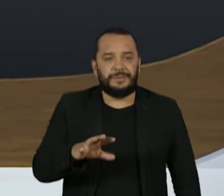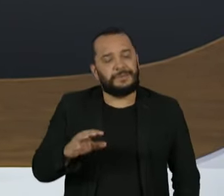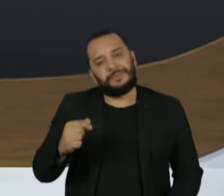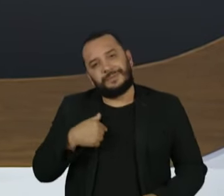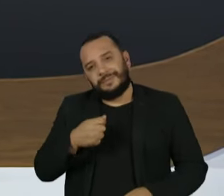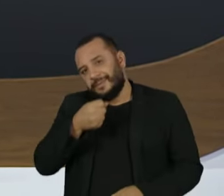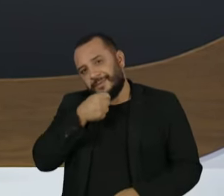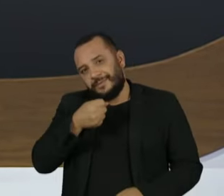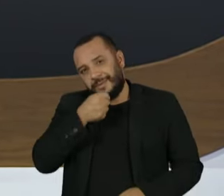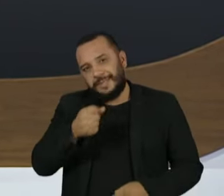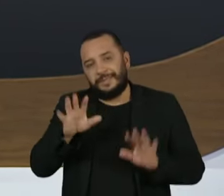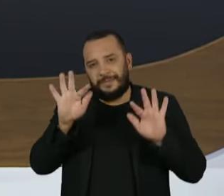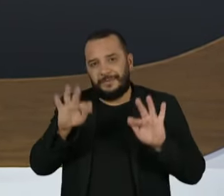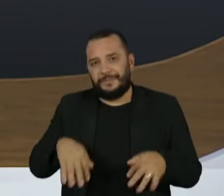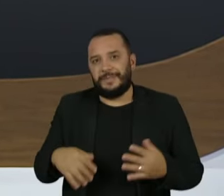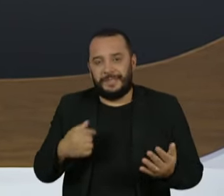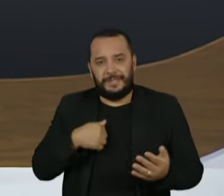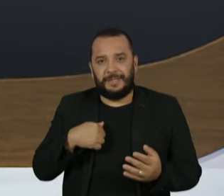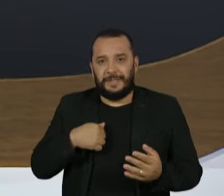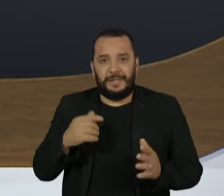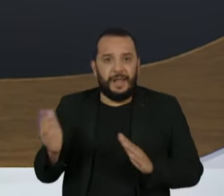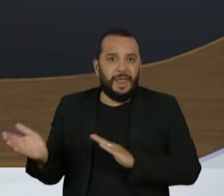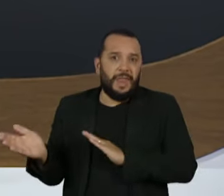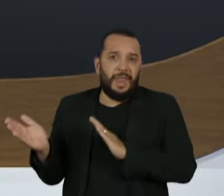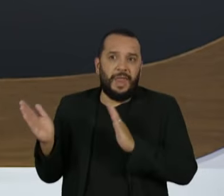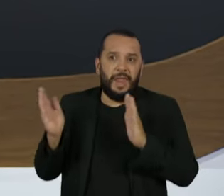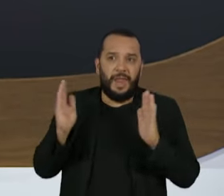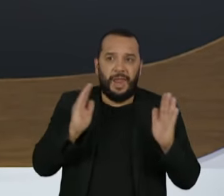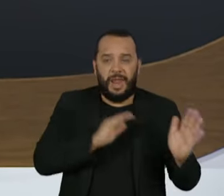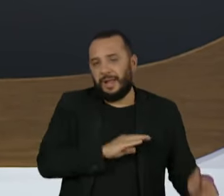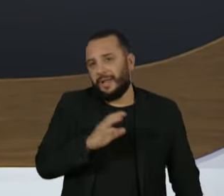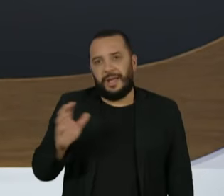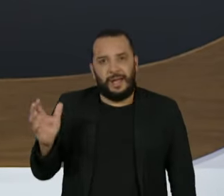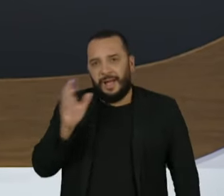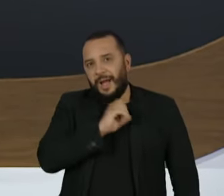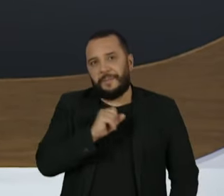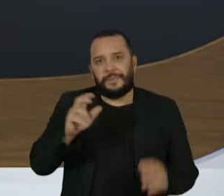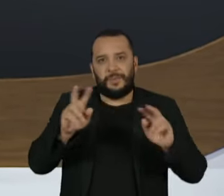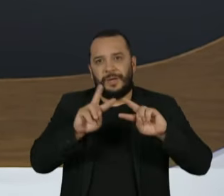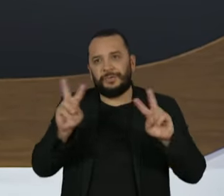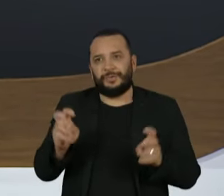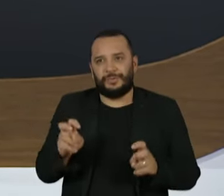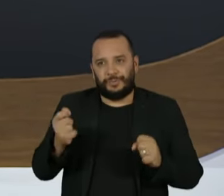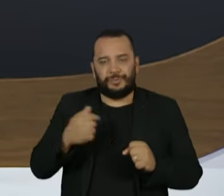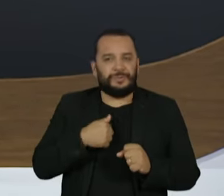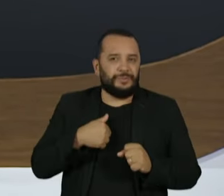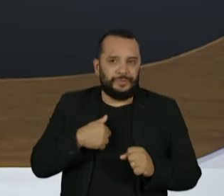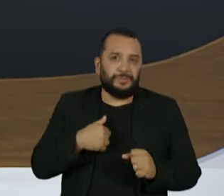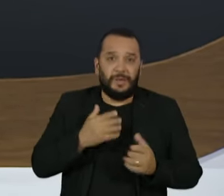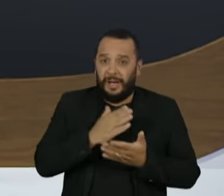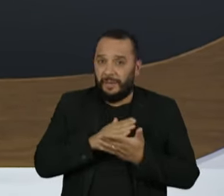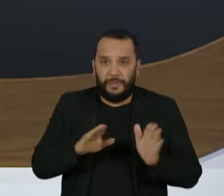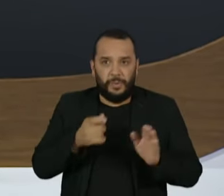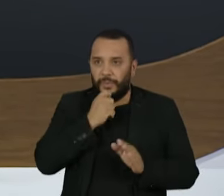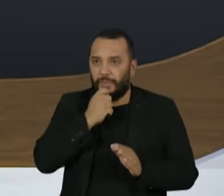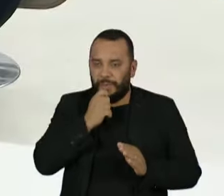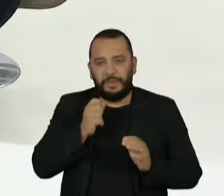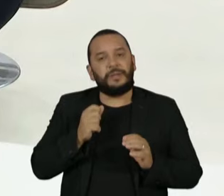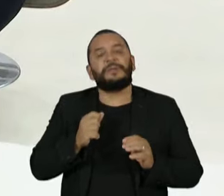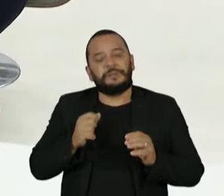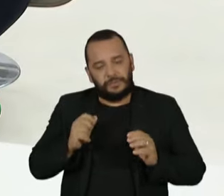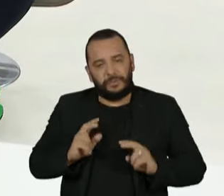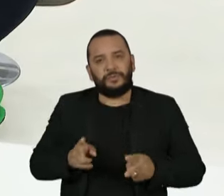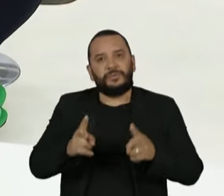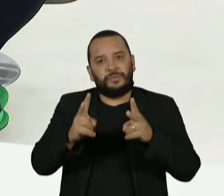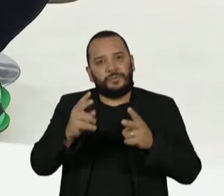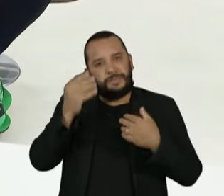chegou ao fim sem que nem de longe a gente tem esgotado as possibilidades do assunto Obrigada Silvia por de novo ajudar a clarear